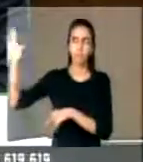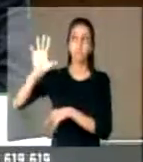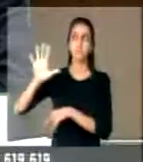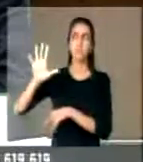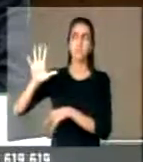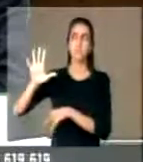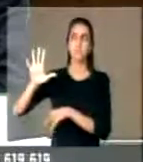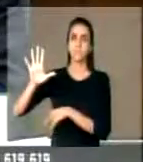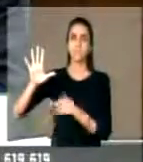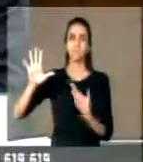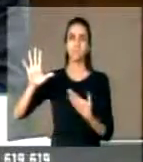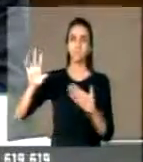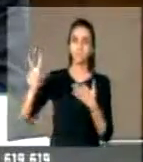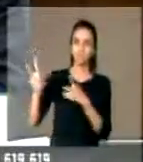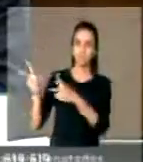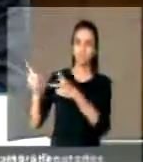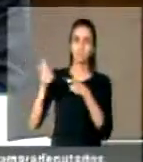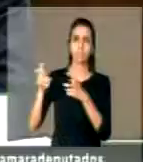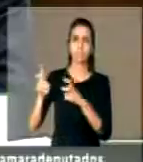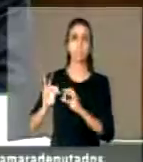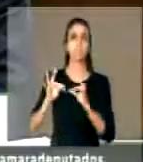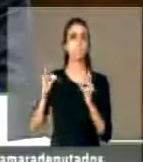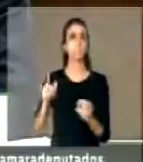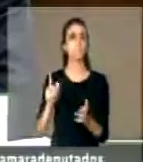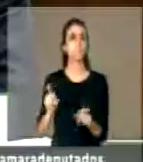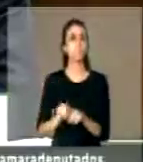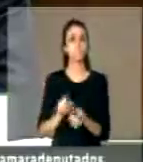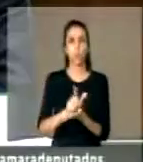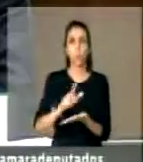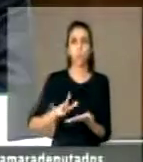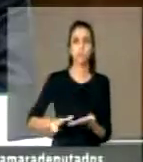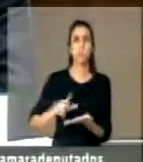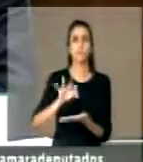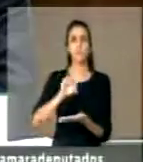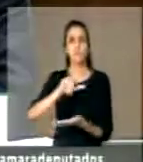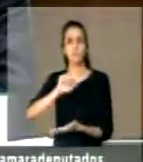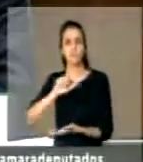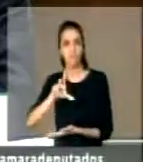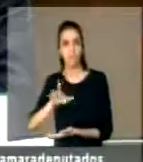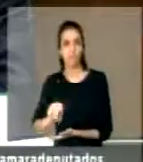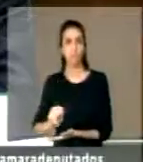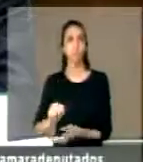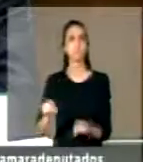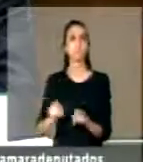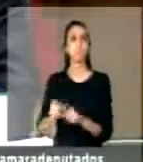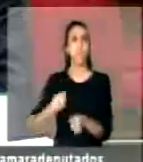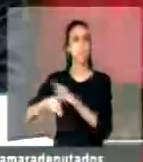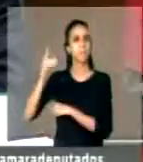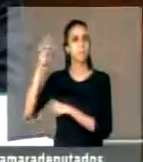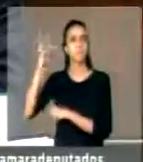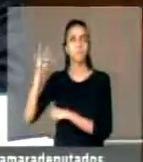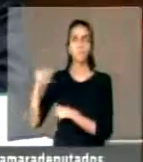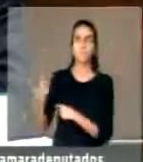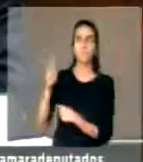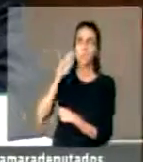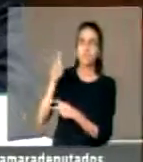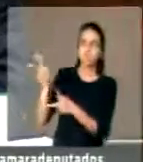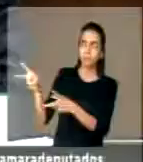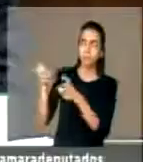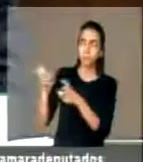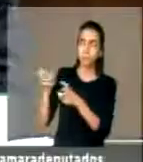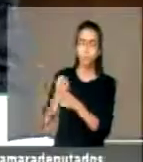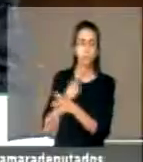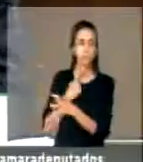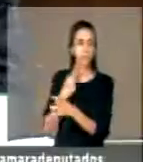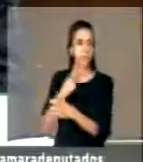vivas as lições da Convenção de Filadélfia e da Revolução Francesa, que inflamavam a sede de liberdade que